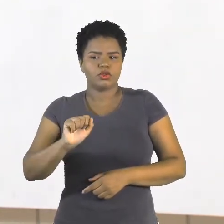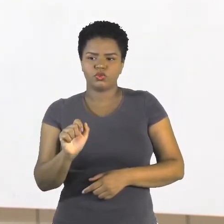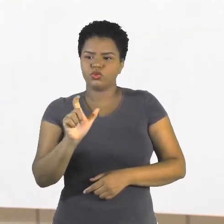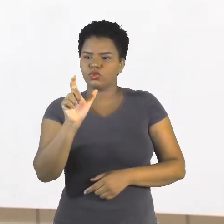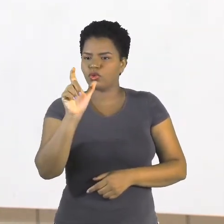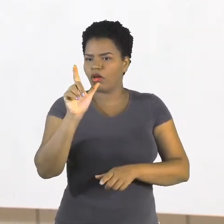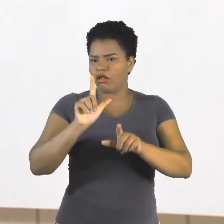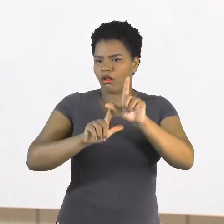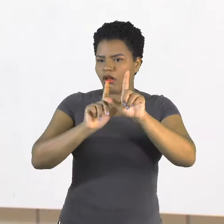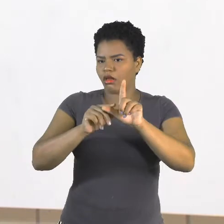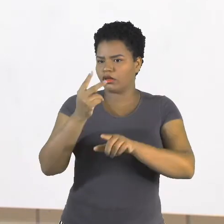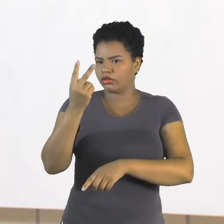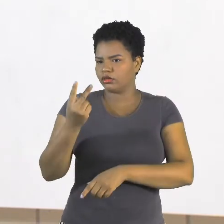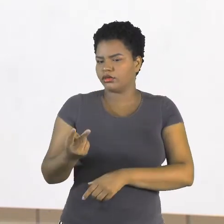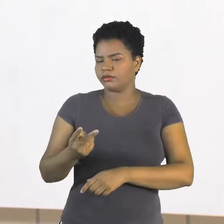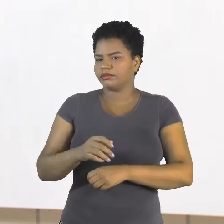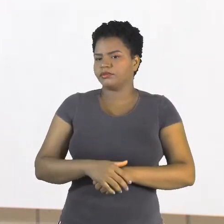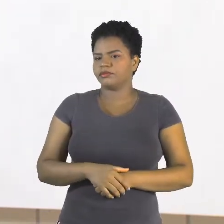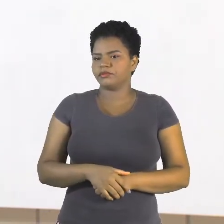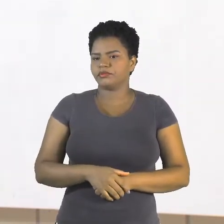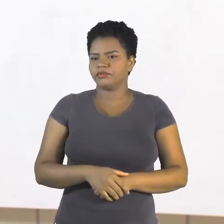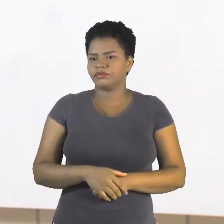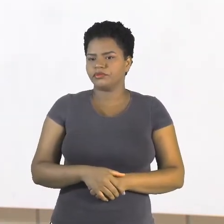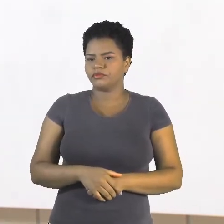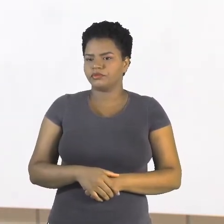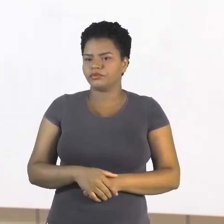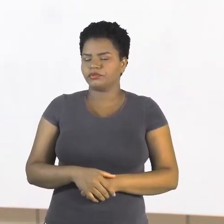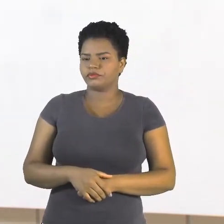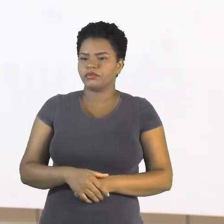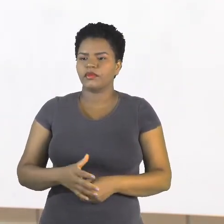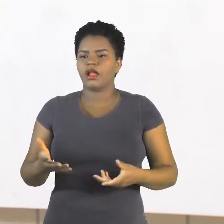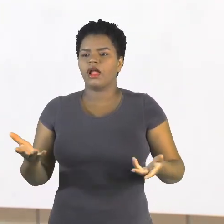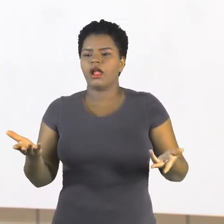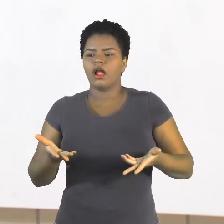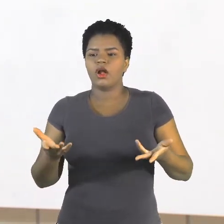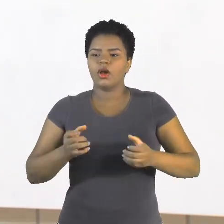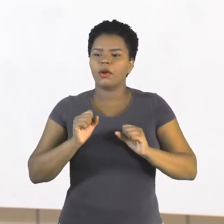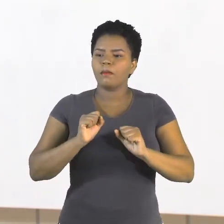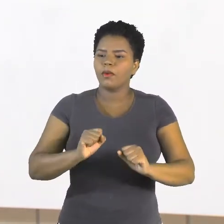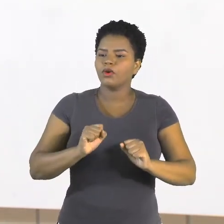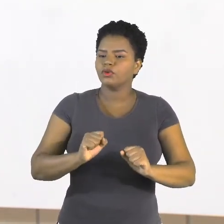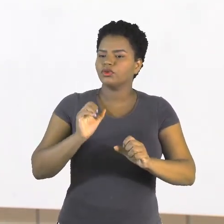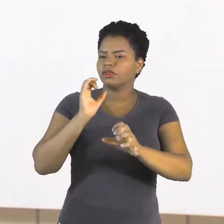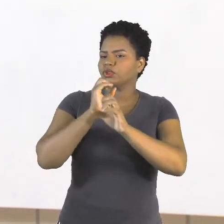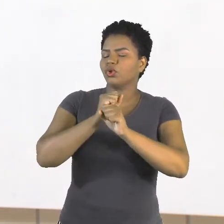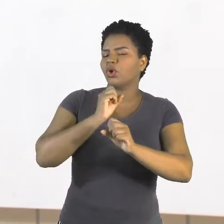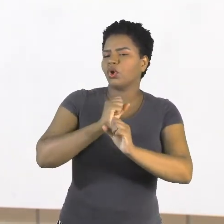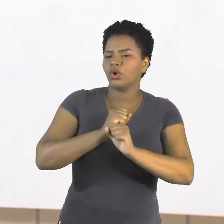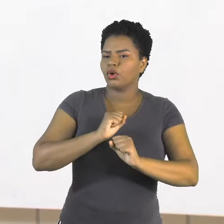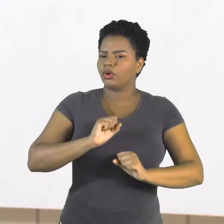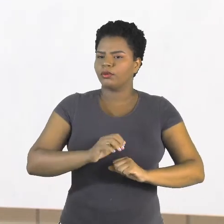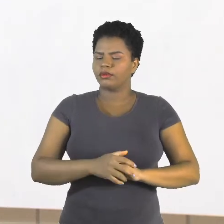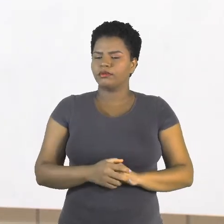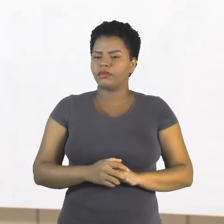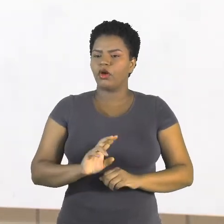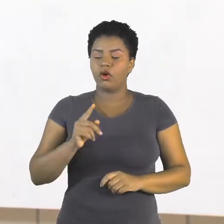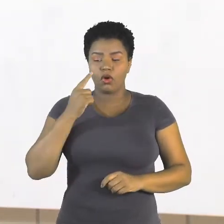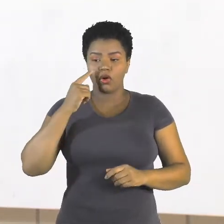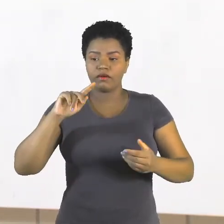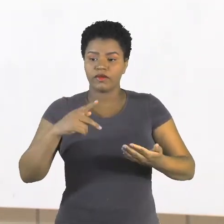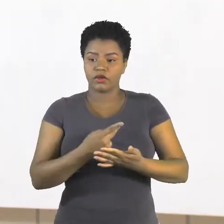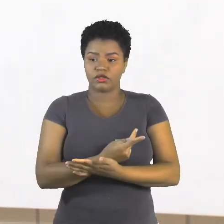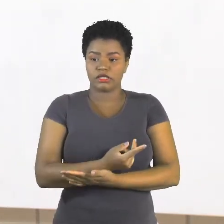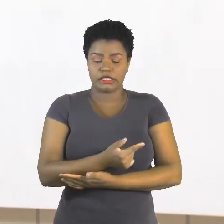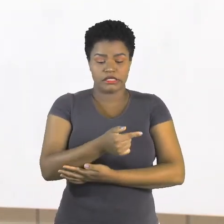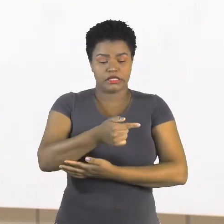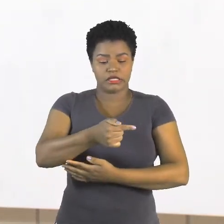Então, agora, eu posso fazer a minha soma e olha o que vai acontecer. Eu tenho 7 menos